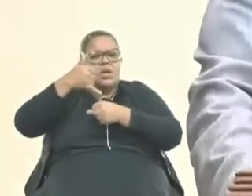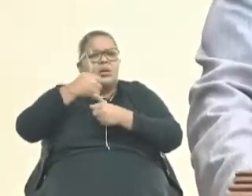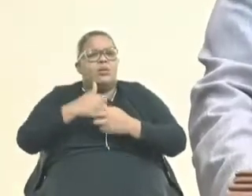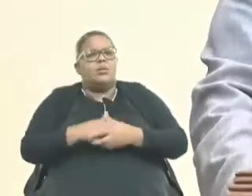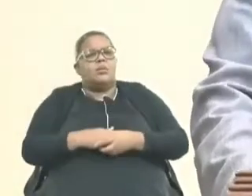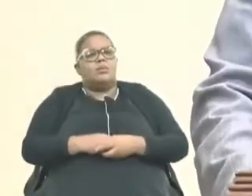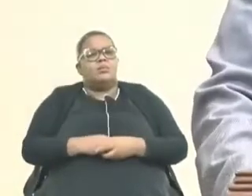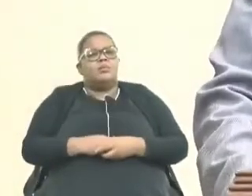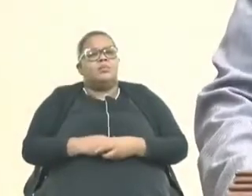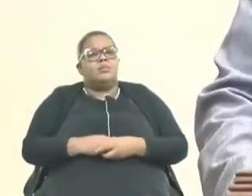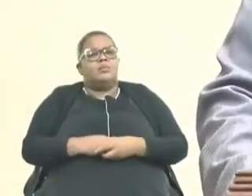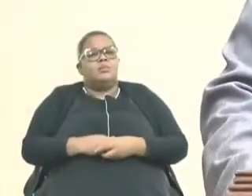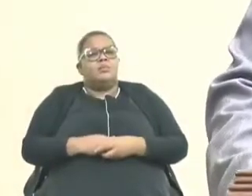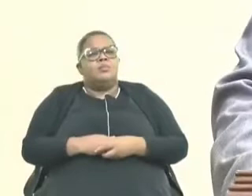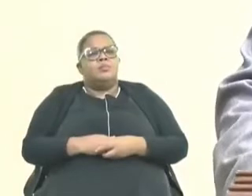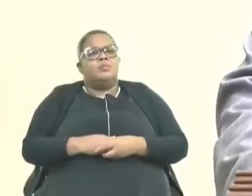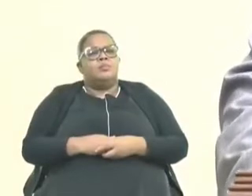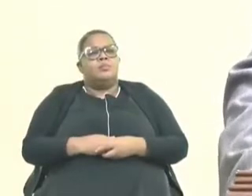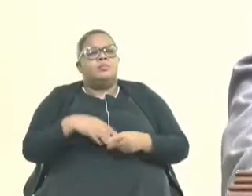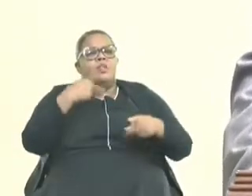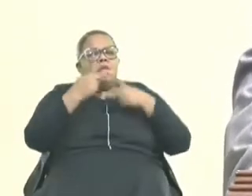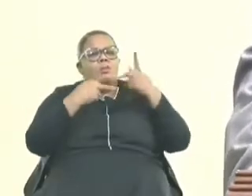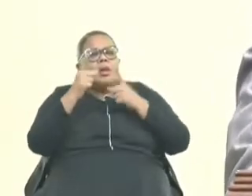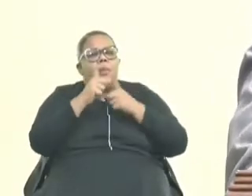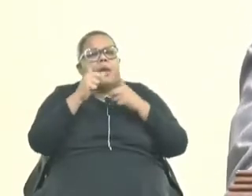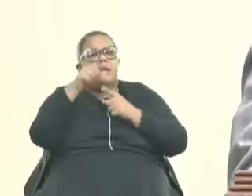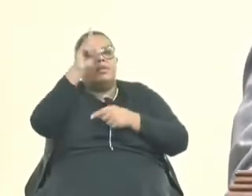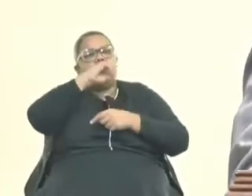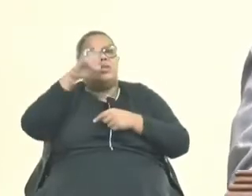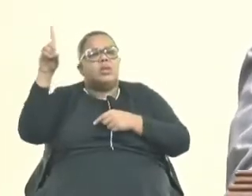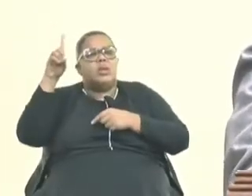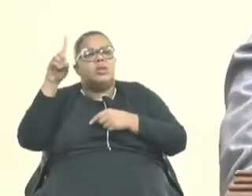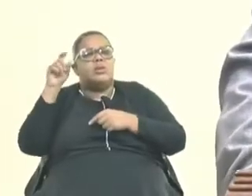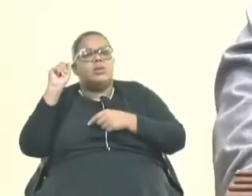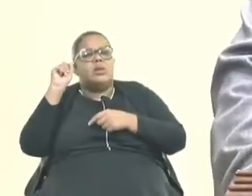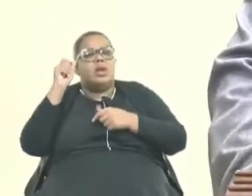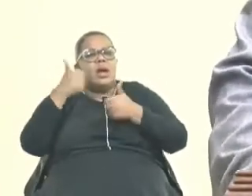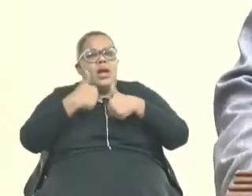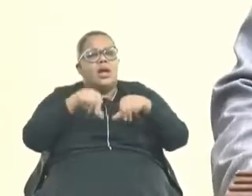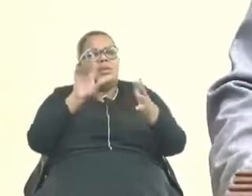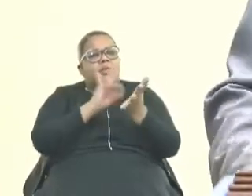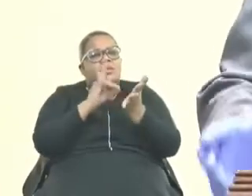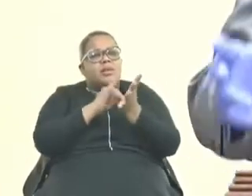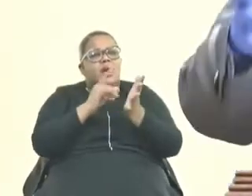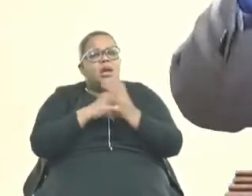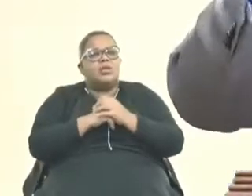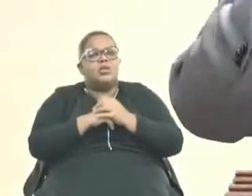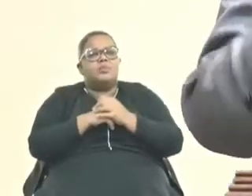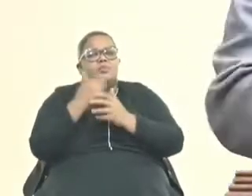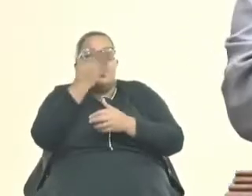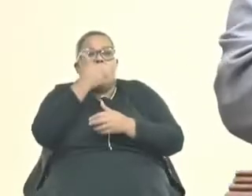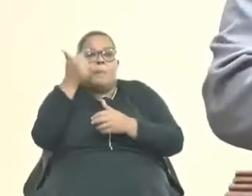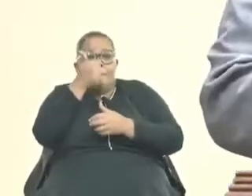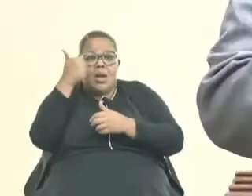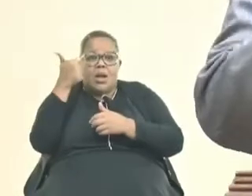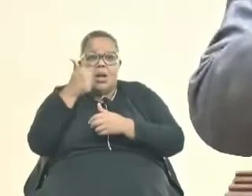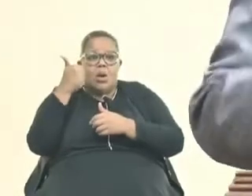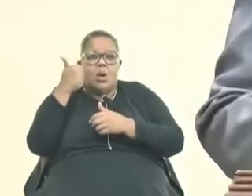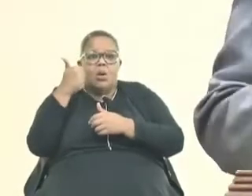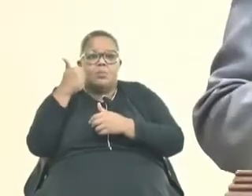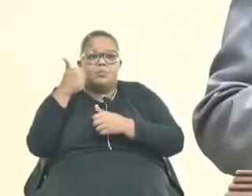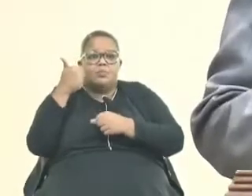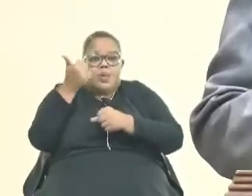2720 Levítico 24 21 registra essa qualidade melhor azeite era para